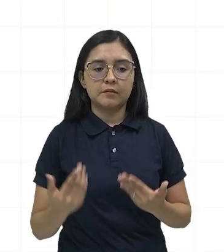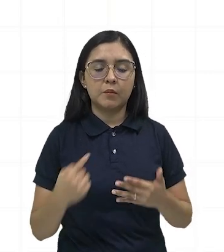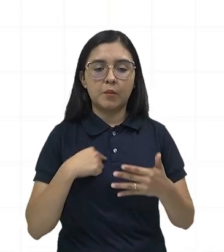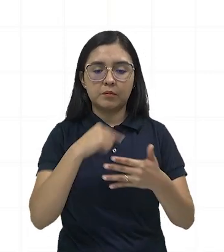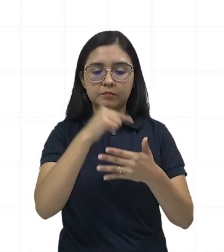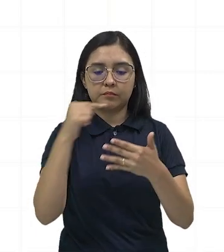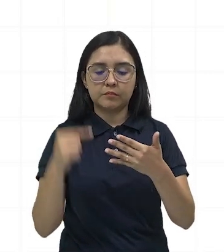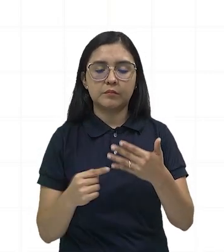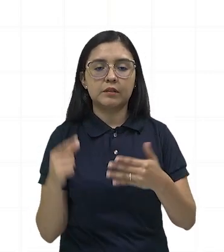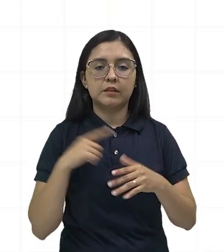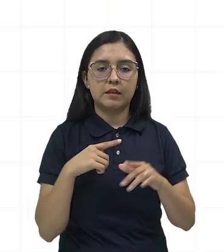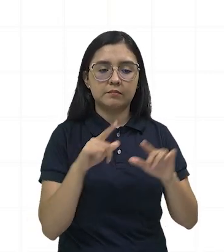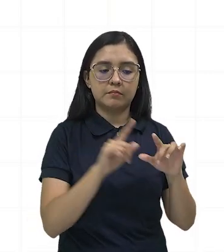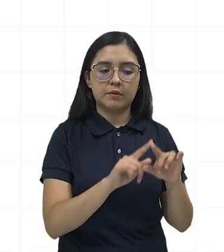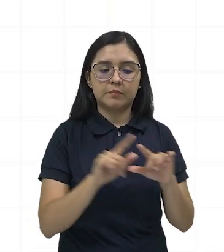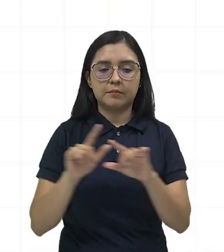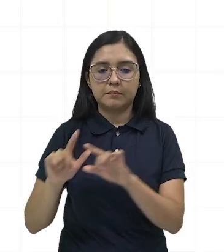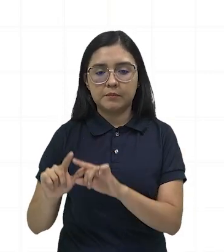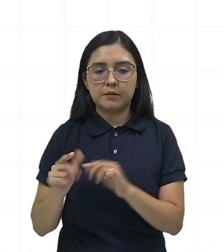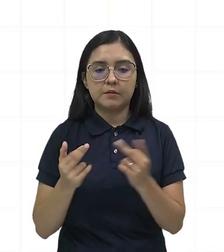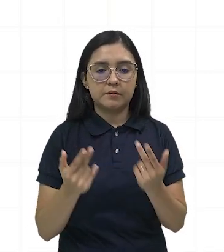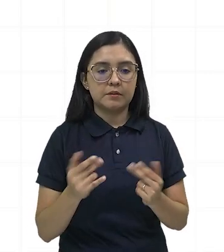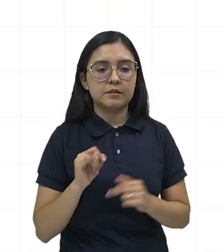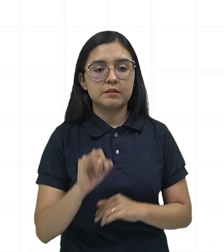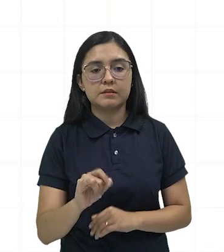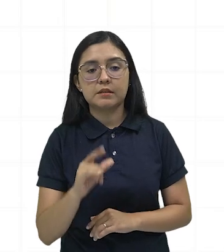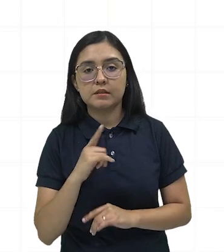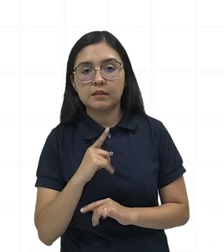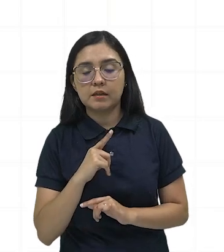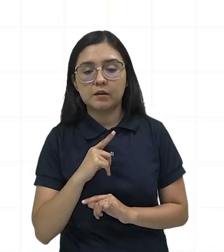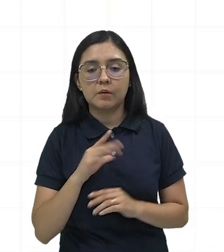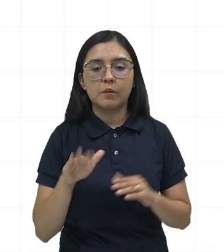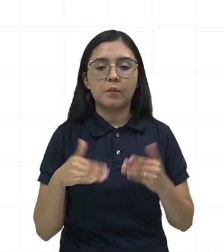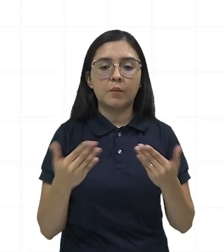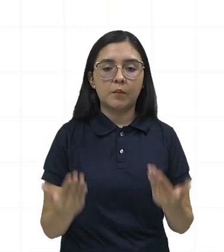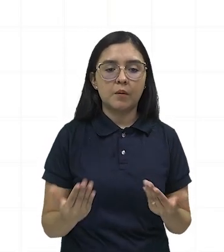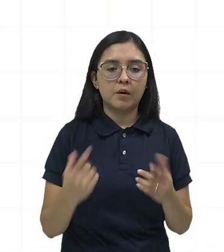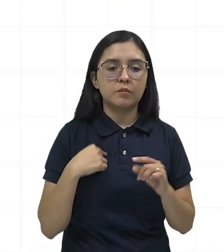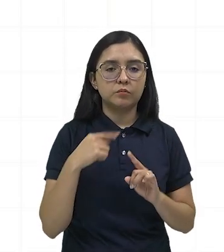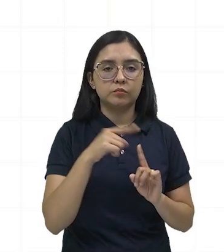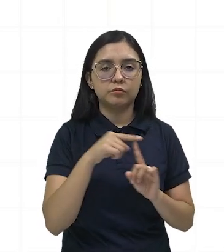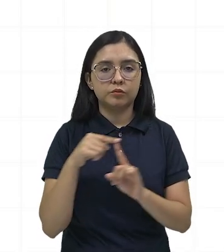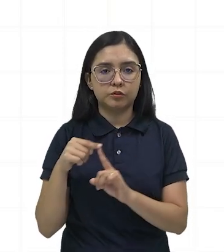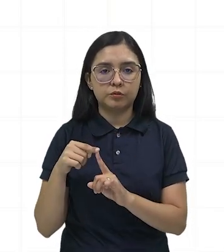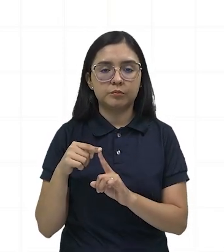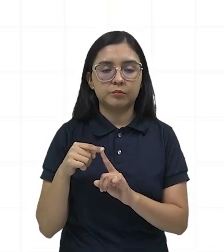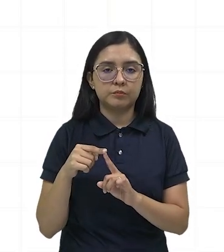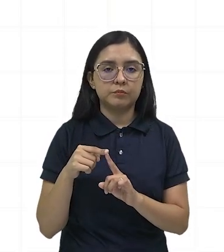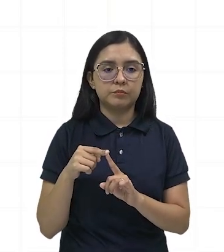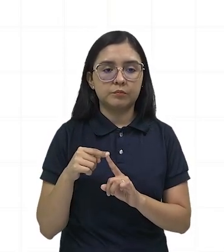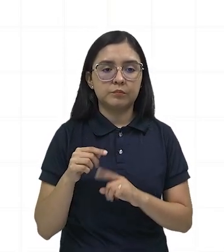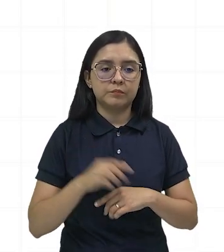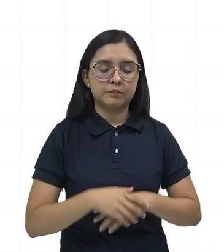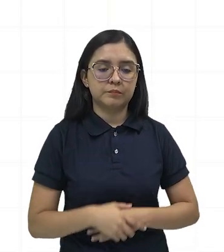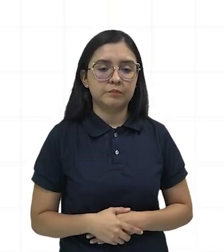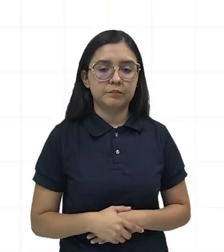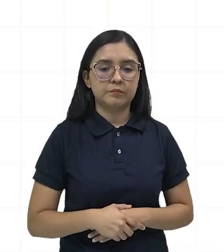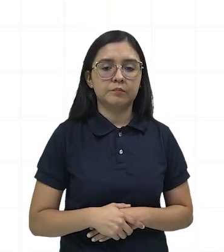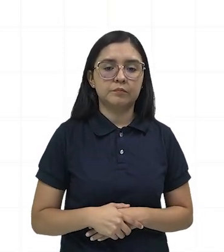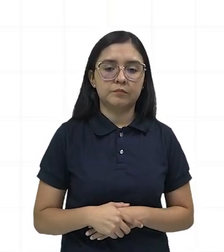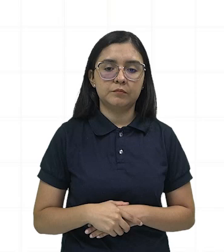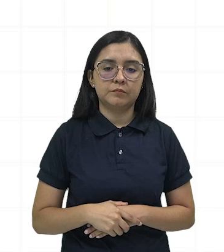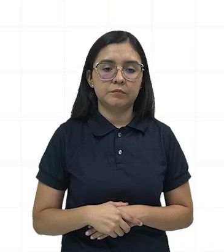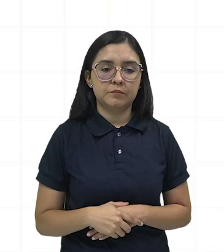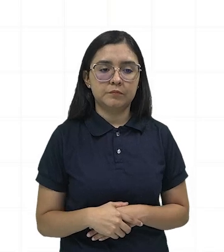pares de triângulos congruentes? E se tivermos congruência, qual tipo, né? Qual caso aí